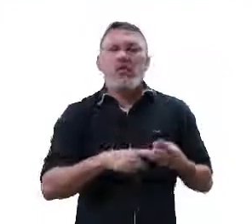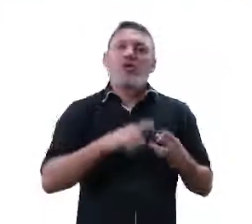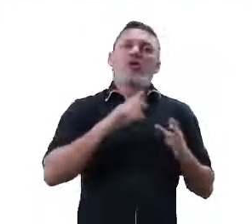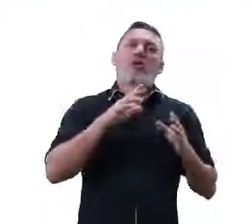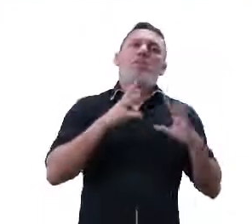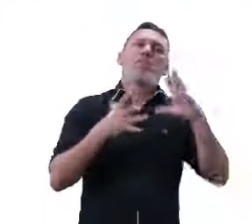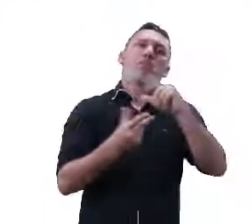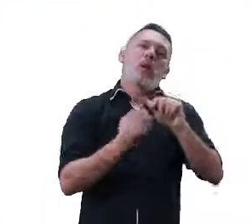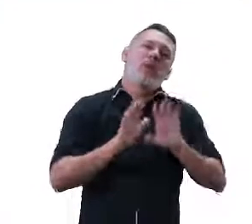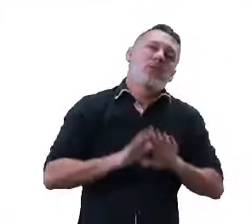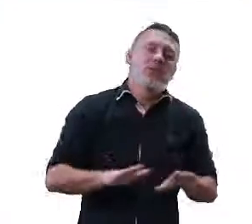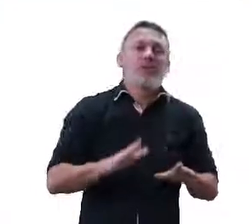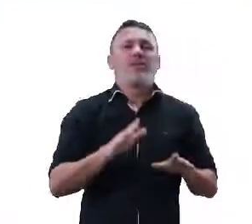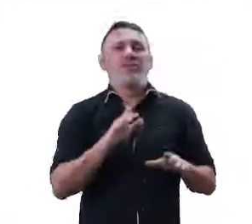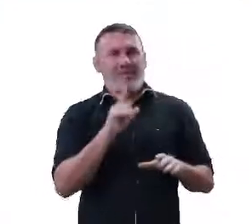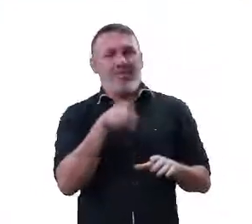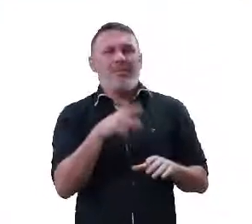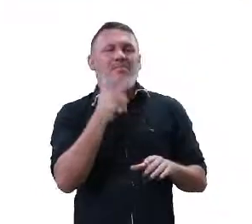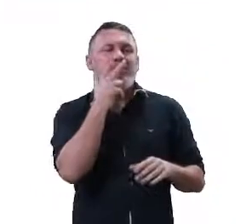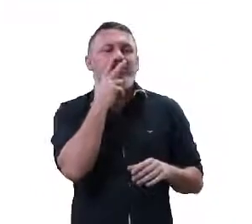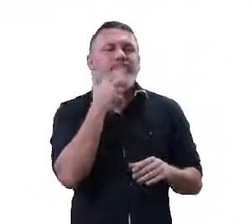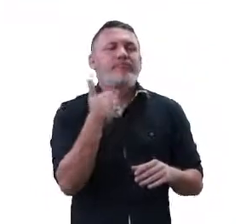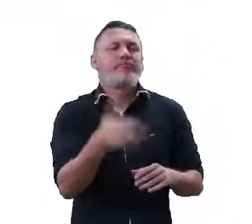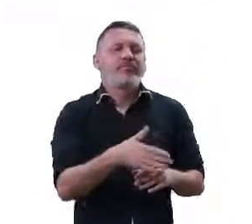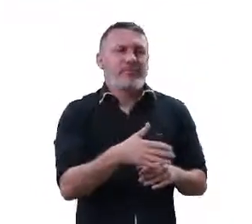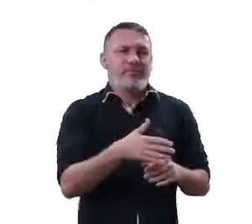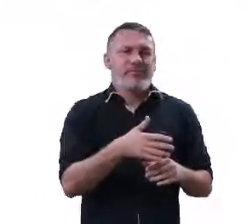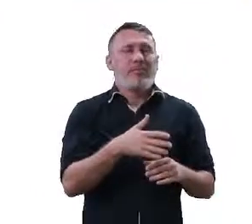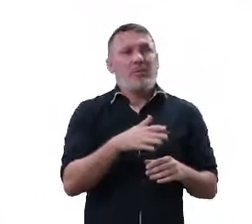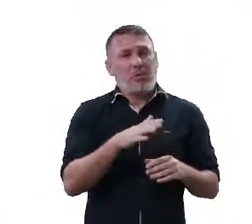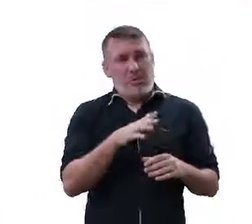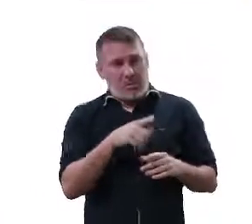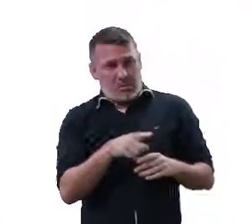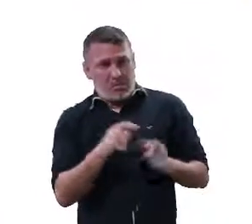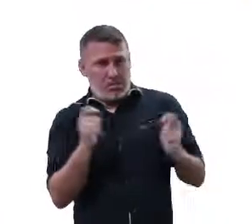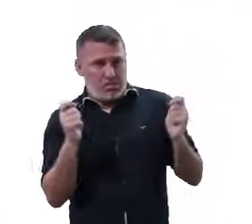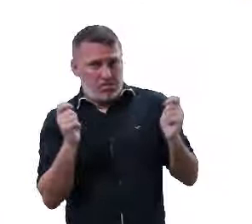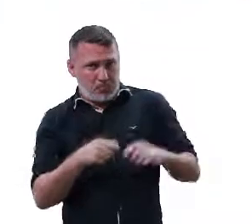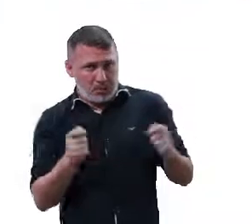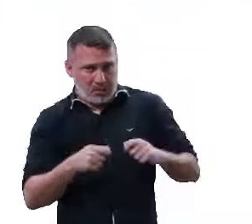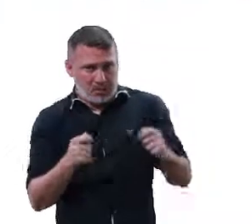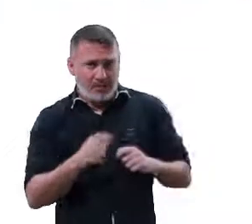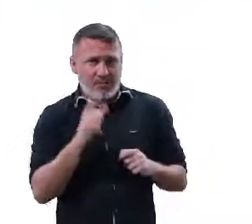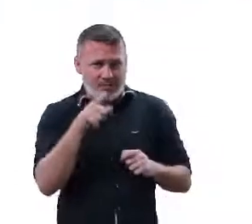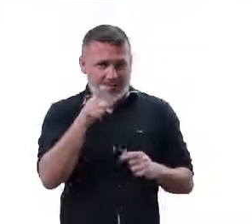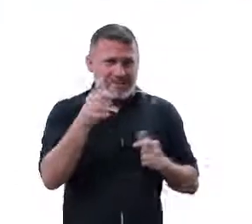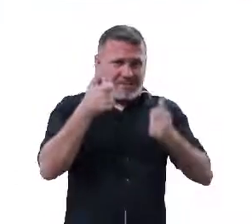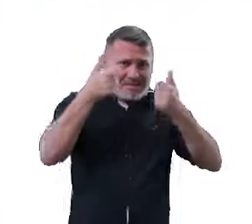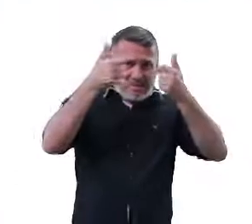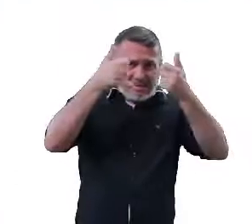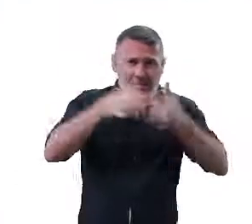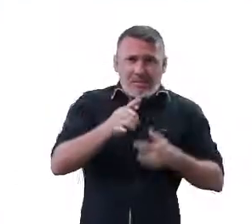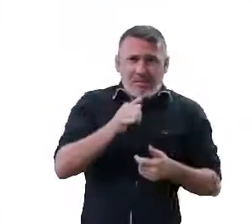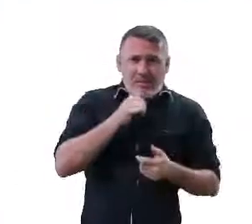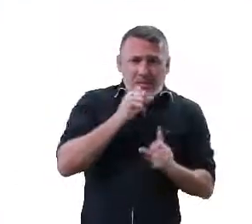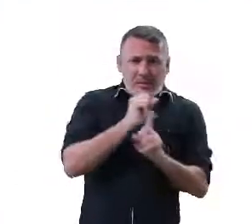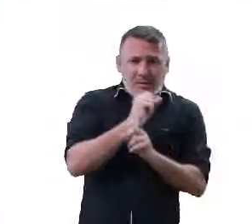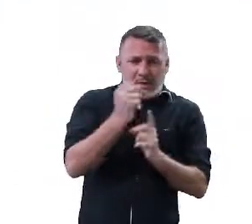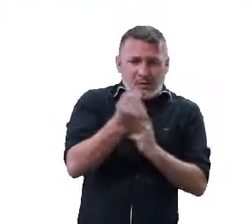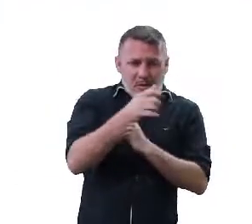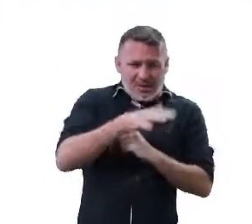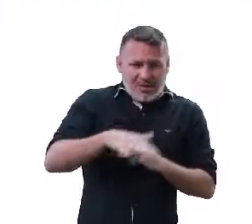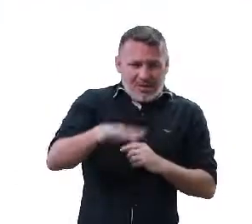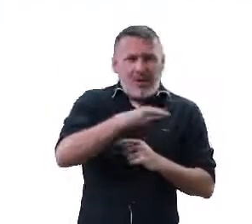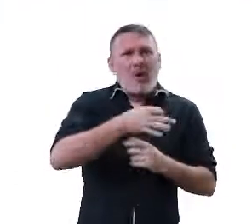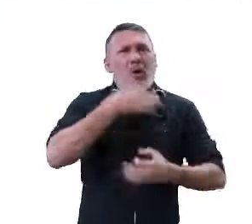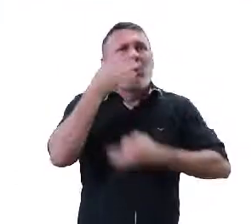certo? Então essa é a explicação baseada no senso comum. É possível você explicar uma